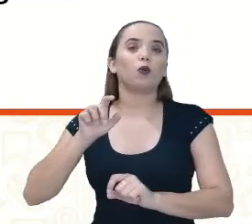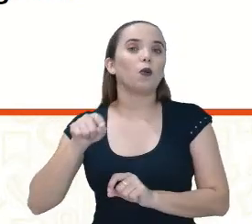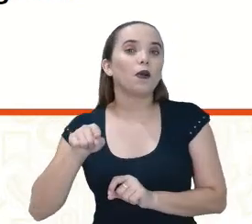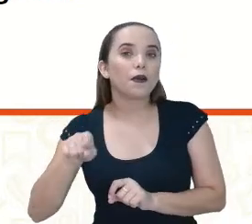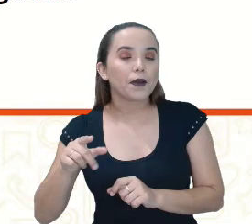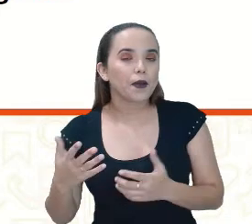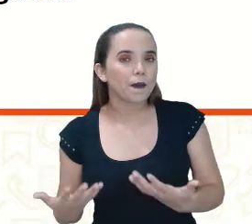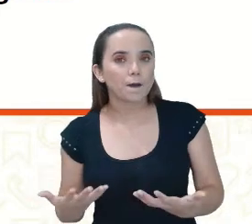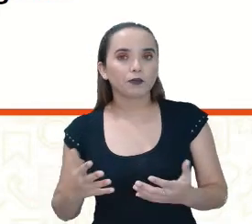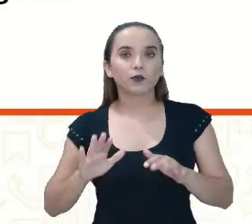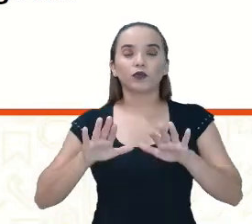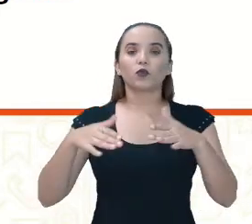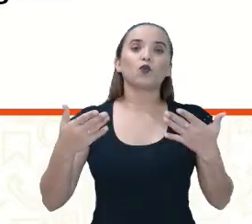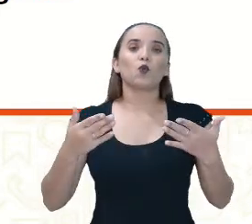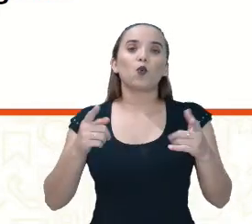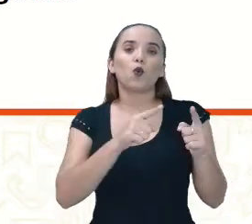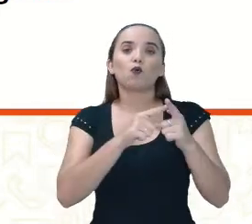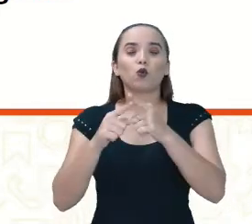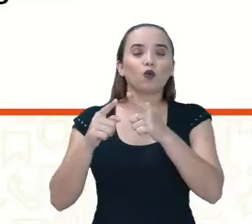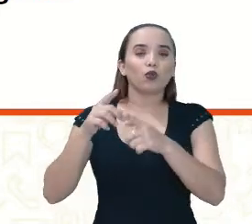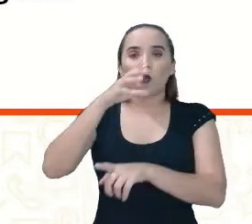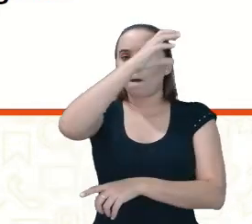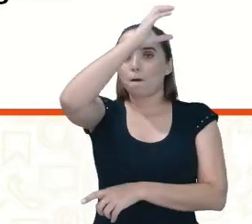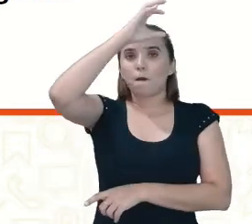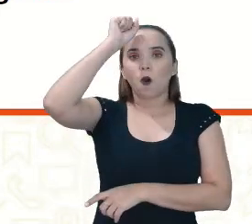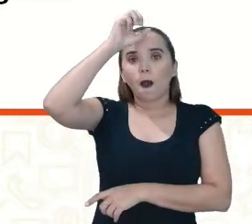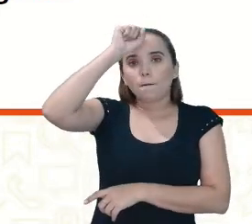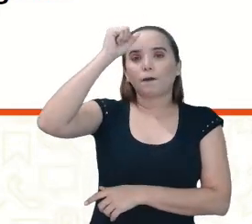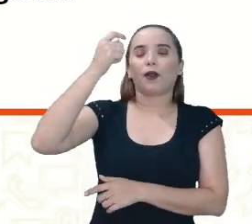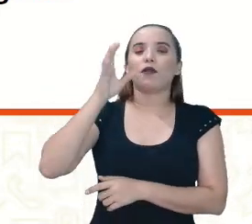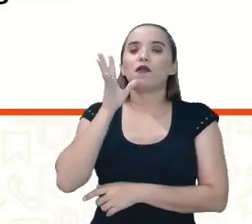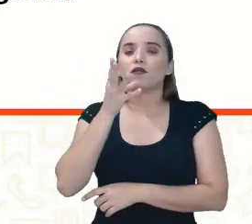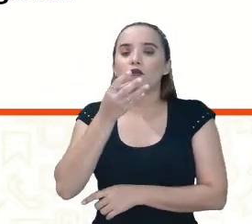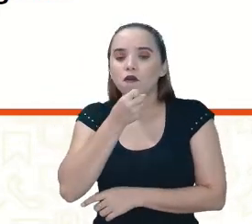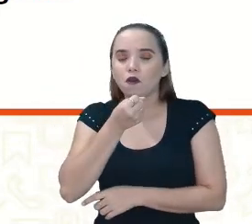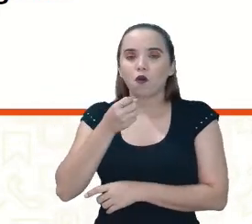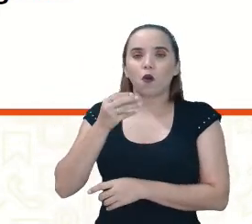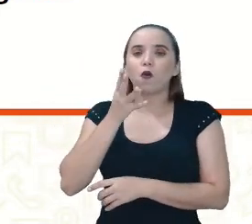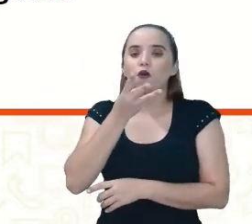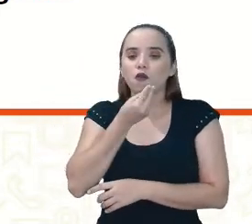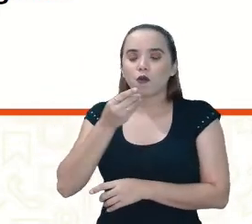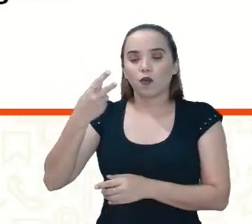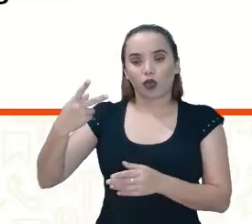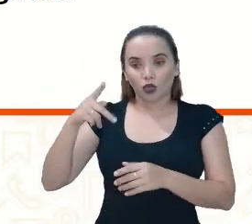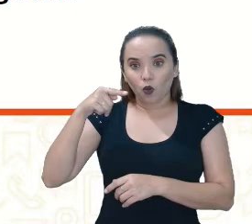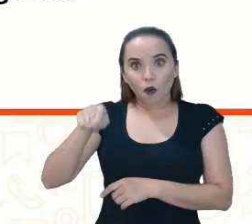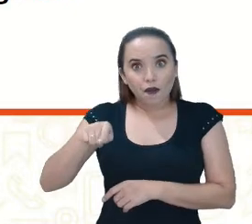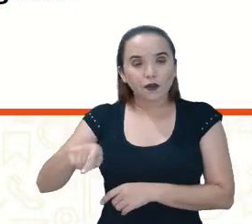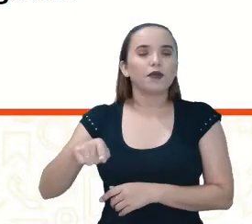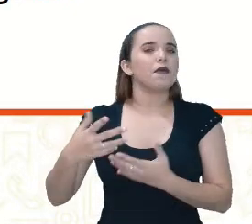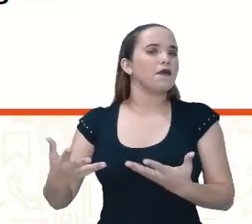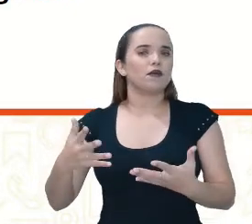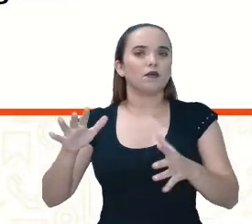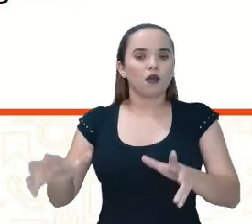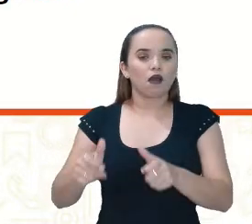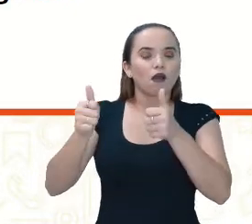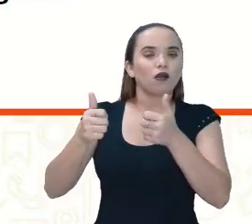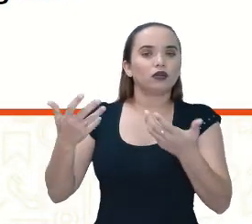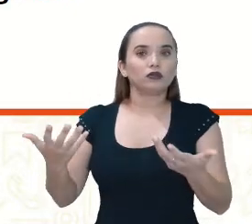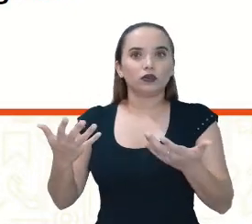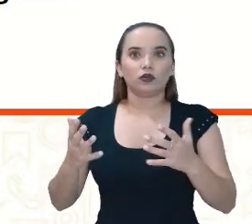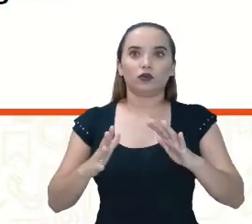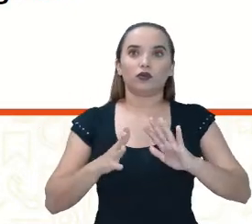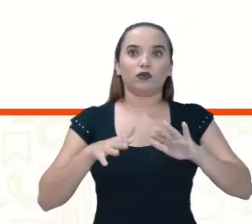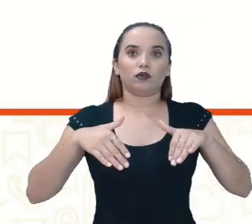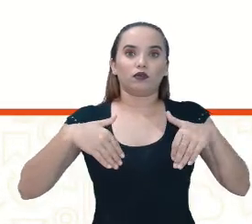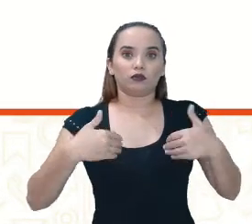Qual o modelo de aprendizagem do seu estudante. Então, tudo isso é muito importante para que